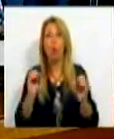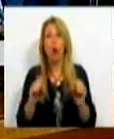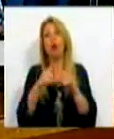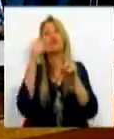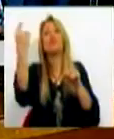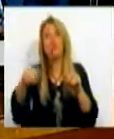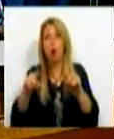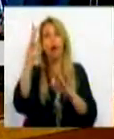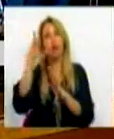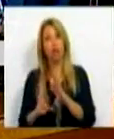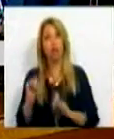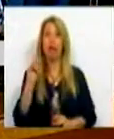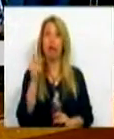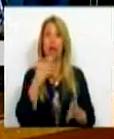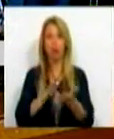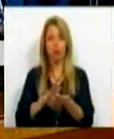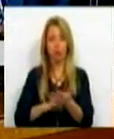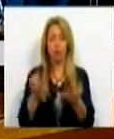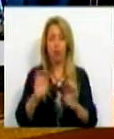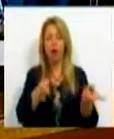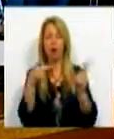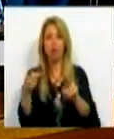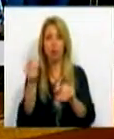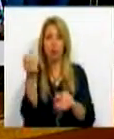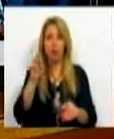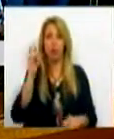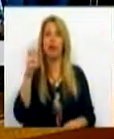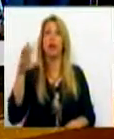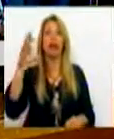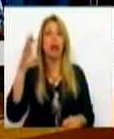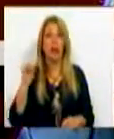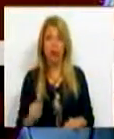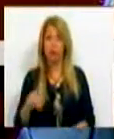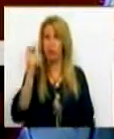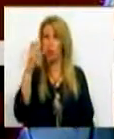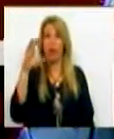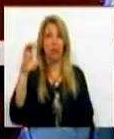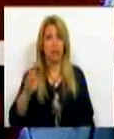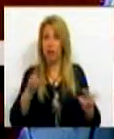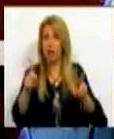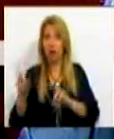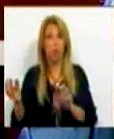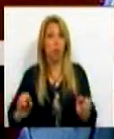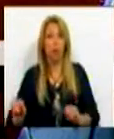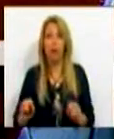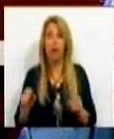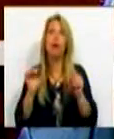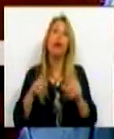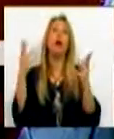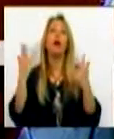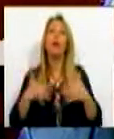restauração, não há alterações da taxa do IRS, não há alterações da taxa do IRC. Este orçamento